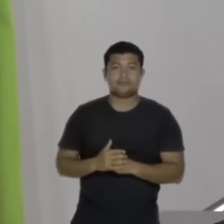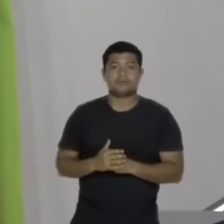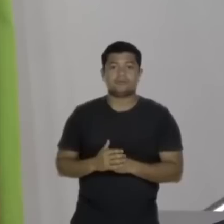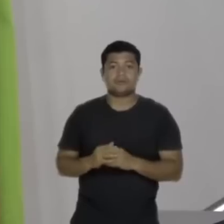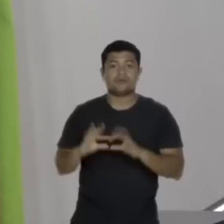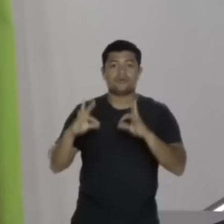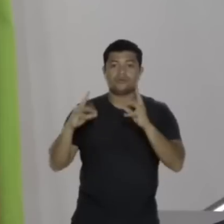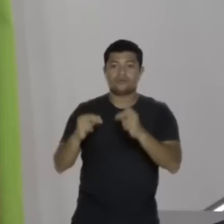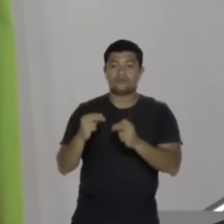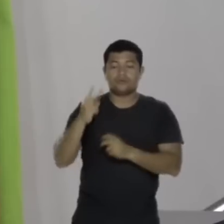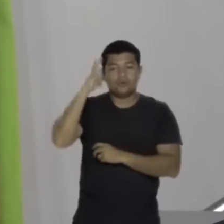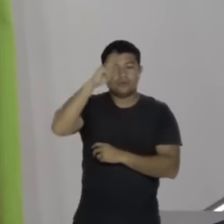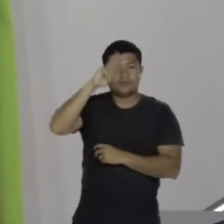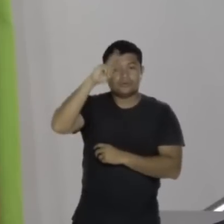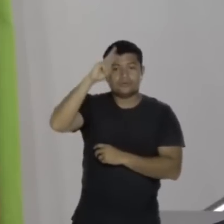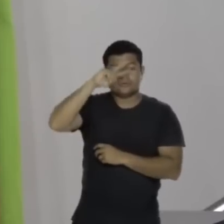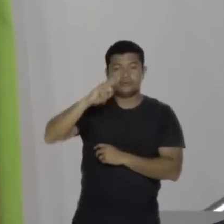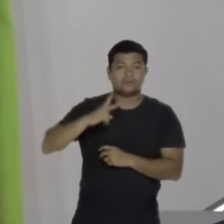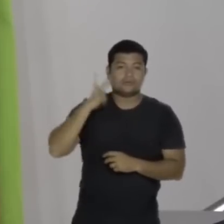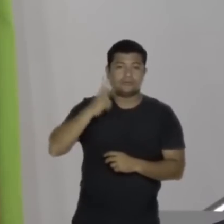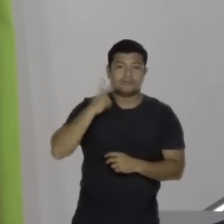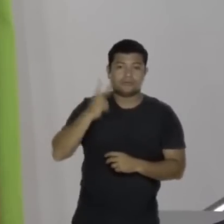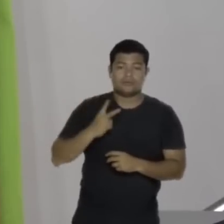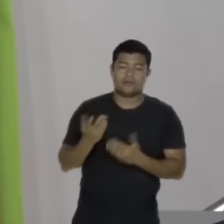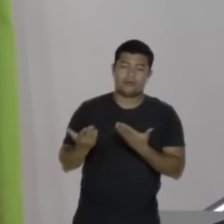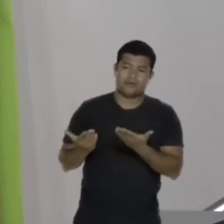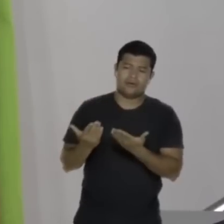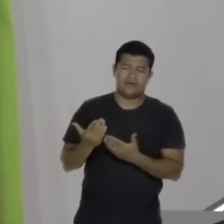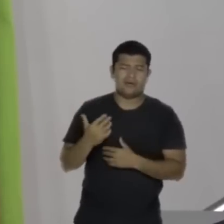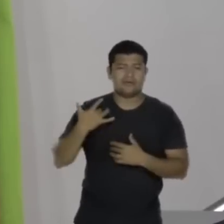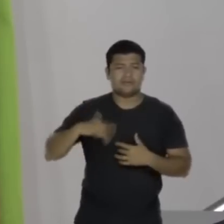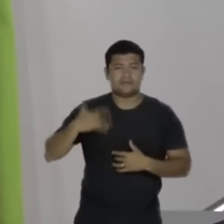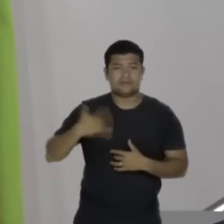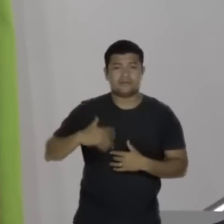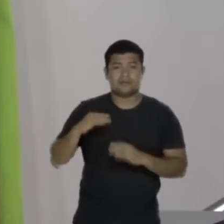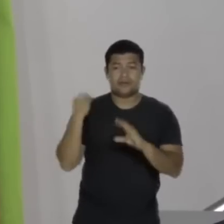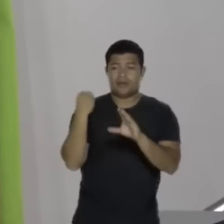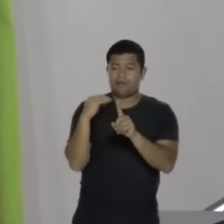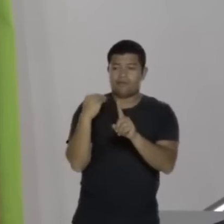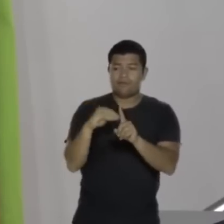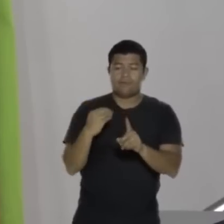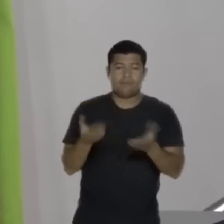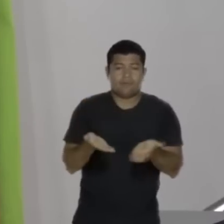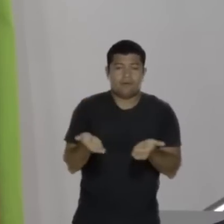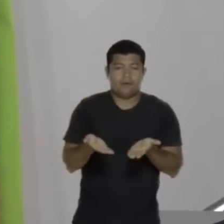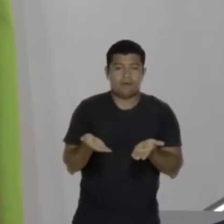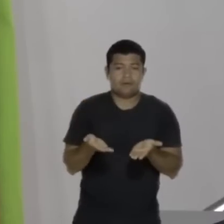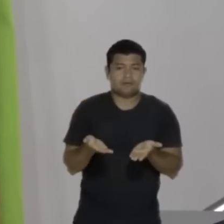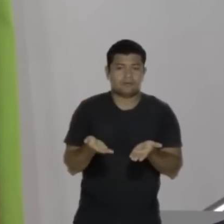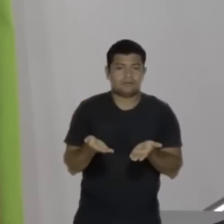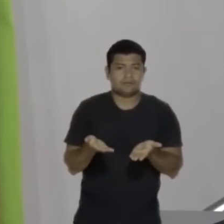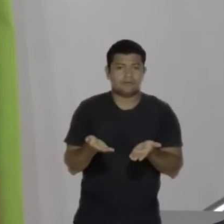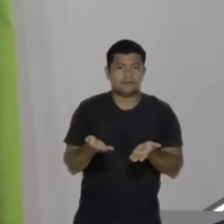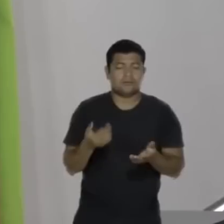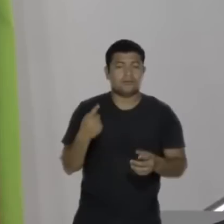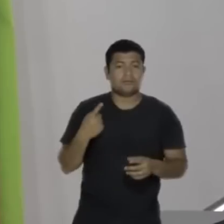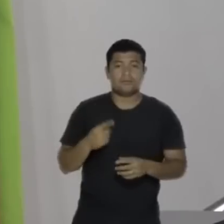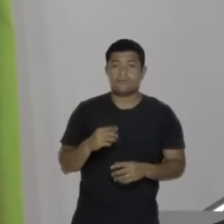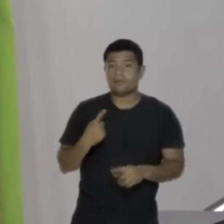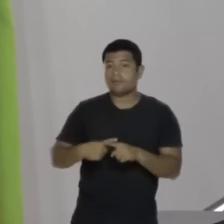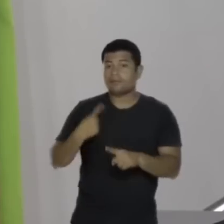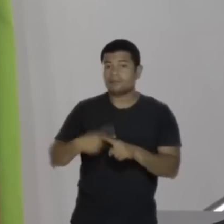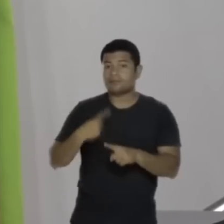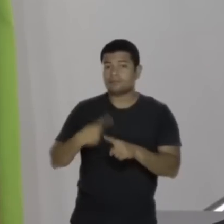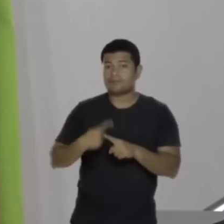todo esse histórico que a vereadora tem, ela ainda vai posar de vítima, não apenas por ter sido caçada merecidamente, mas também porque mandaram um